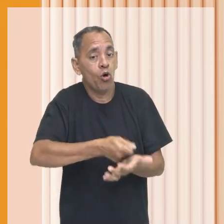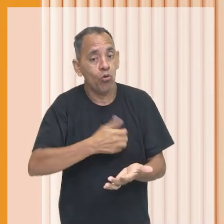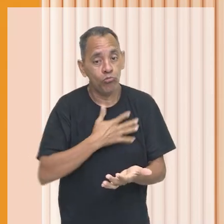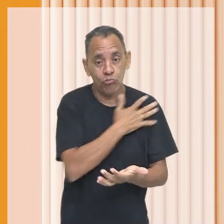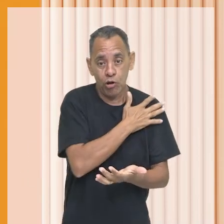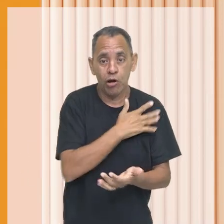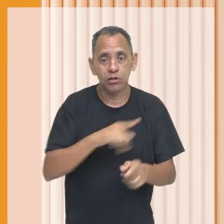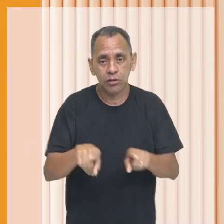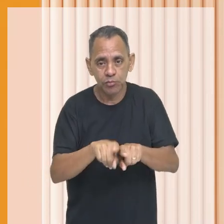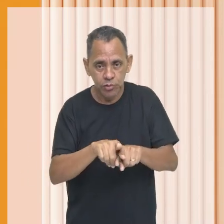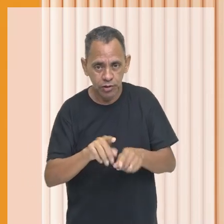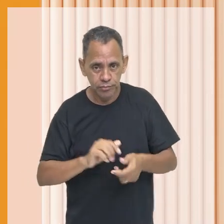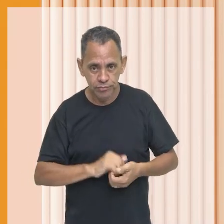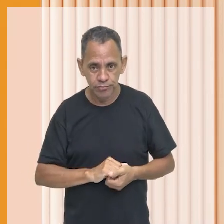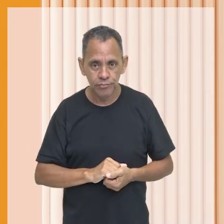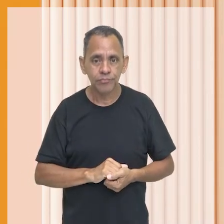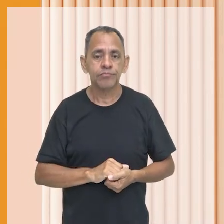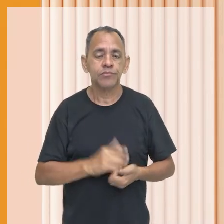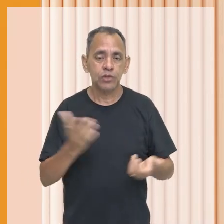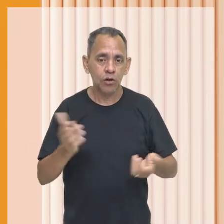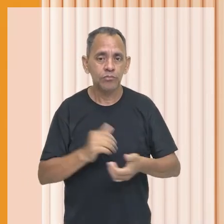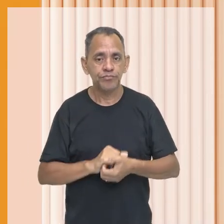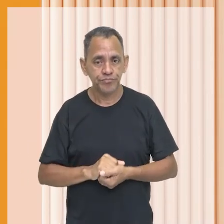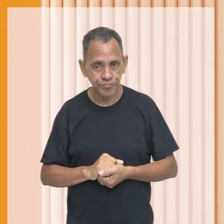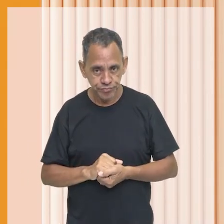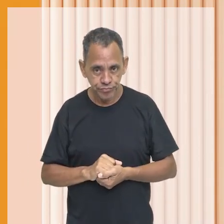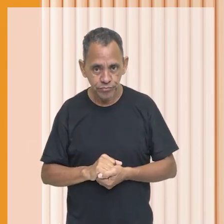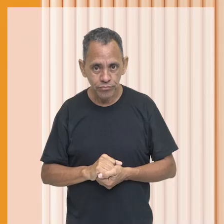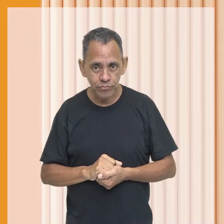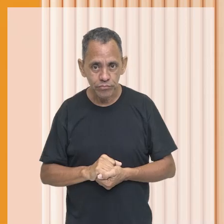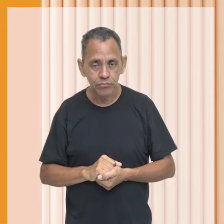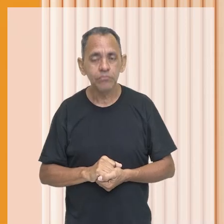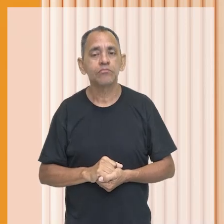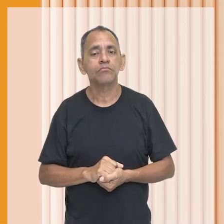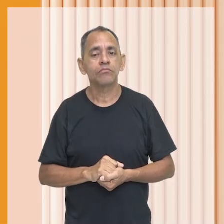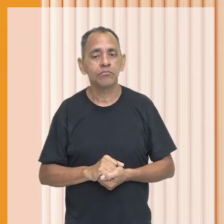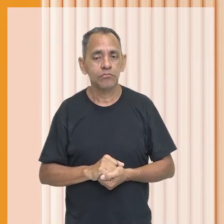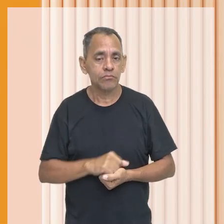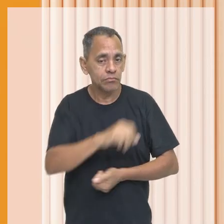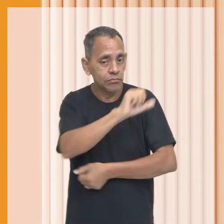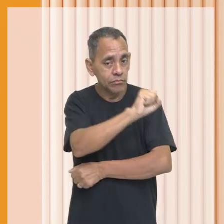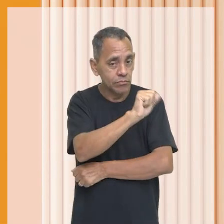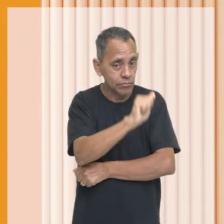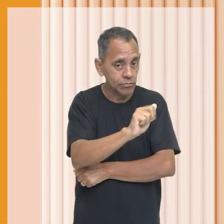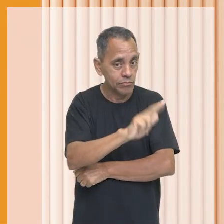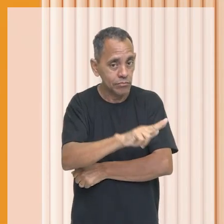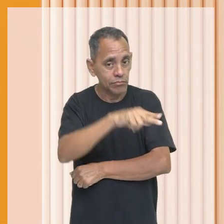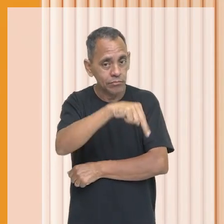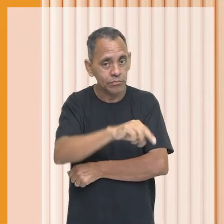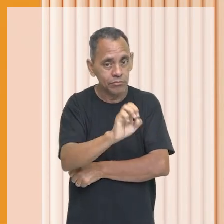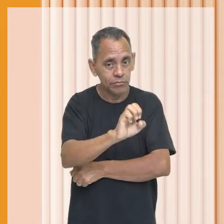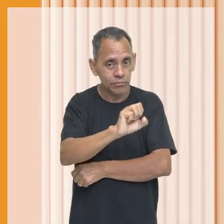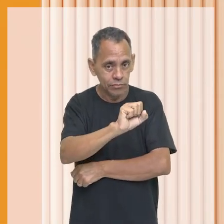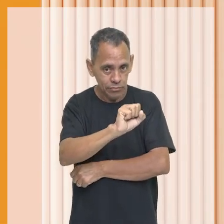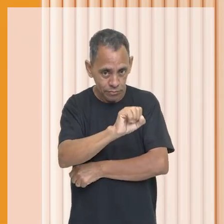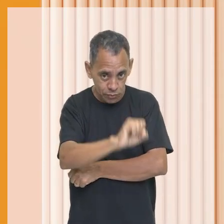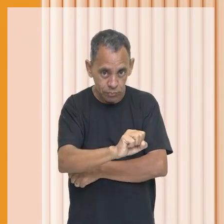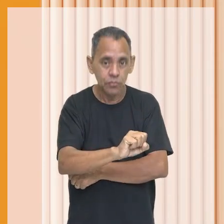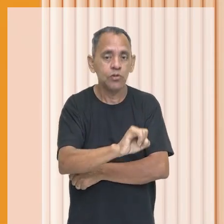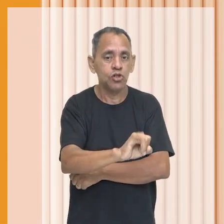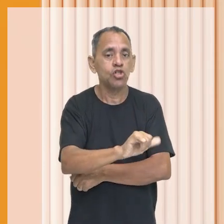do governo militar, o Sarney, apesar de ter sido o primeiro presidente civil, ele ainda tinha sido